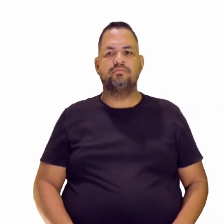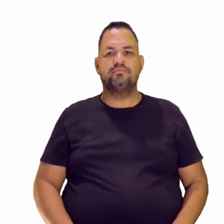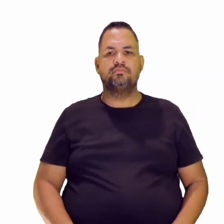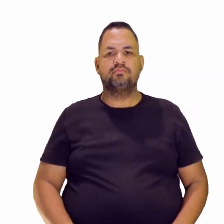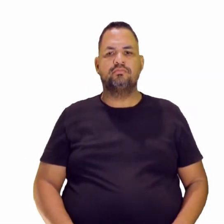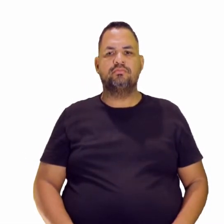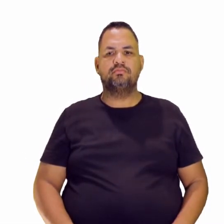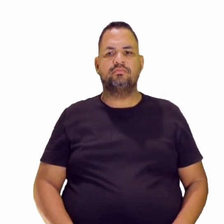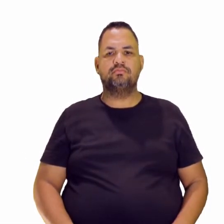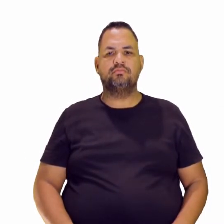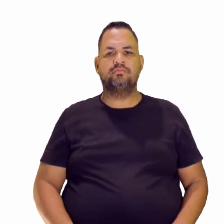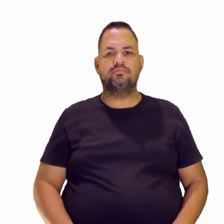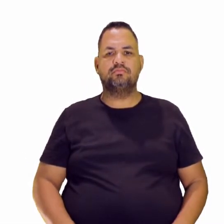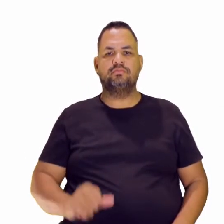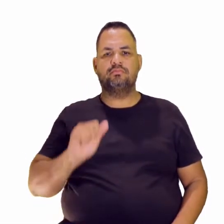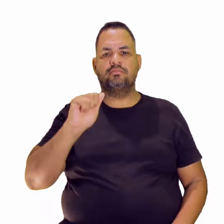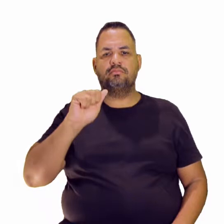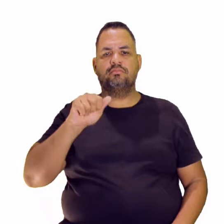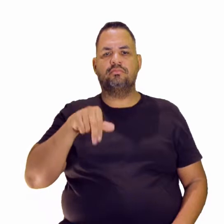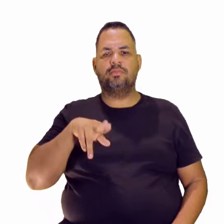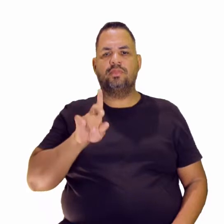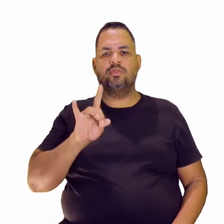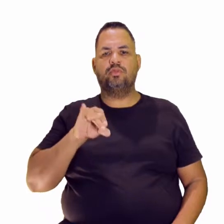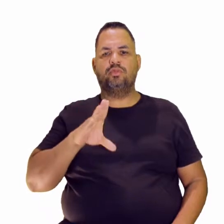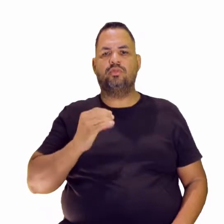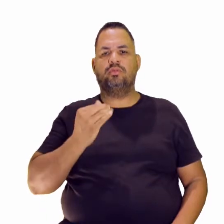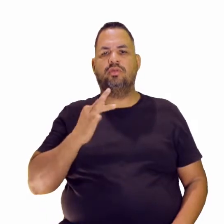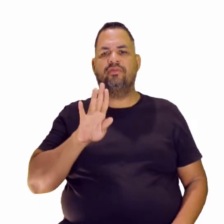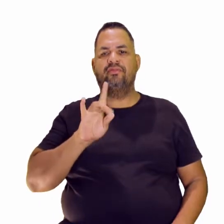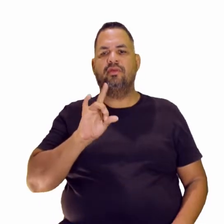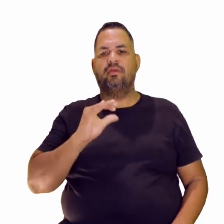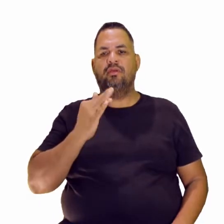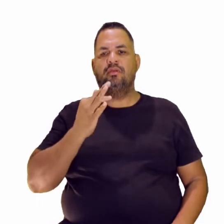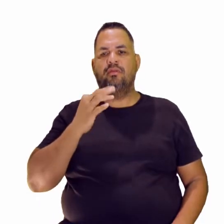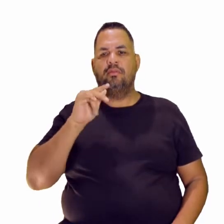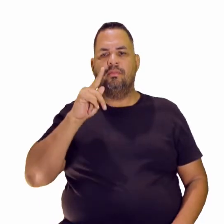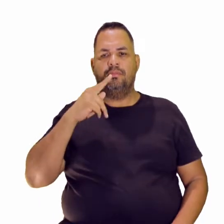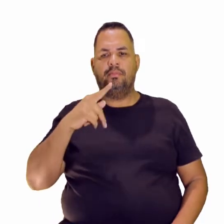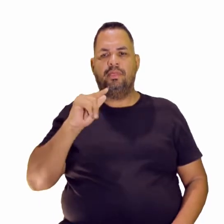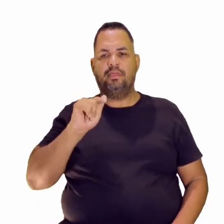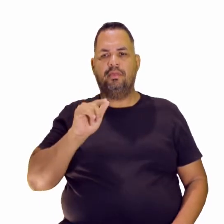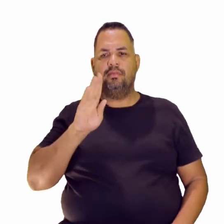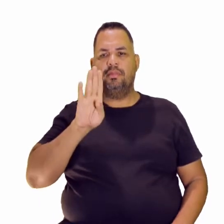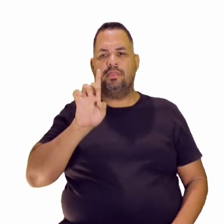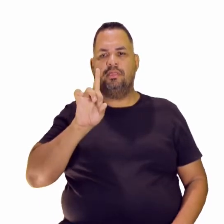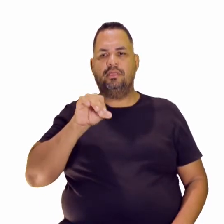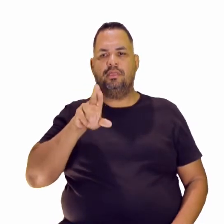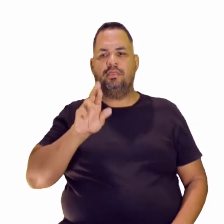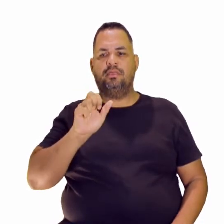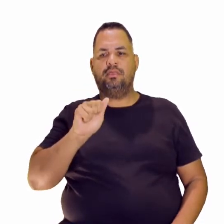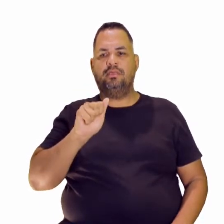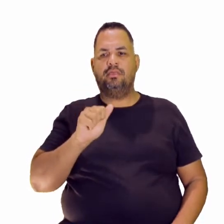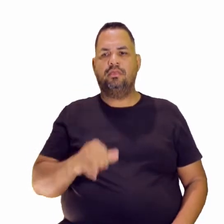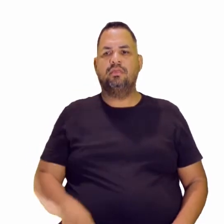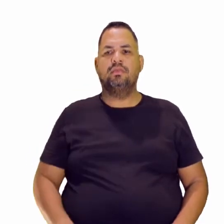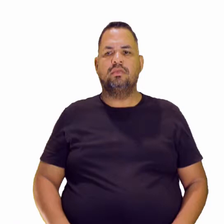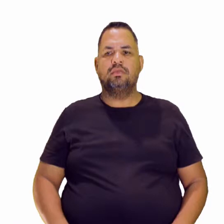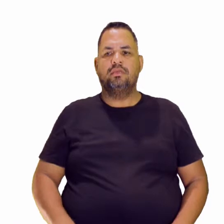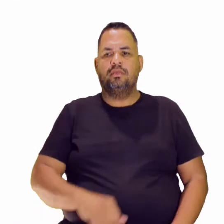Então, Antônio Rafael Pinto Bandeira, lá de Niterói,